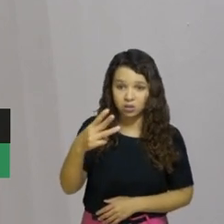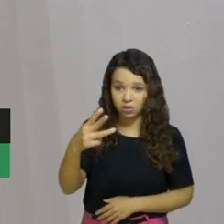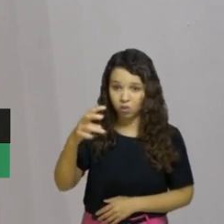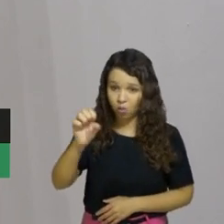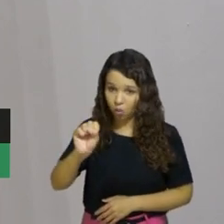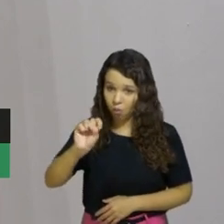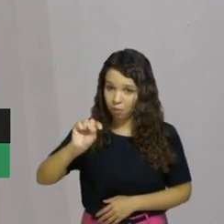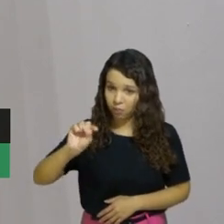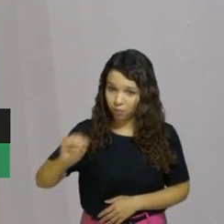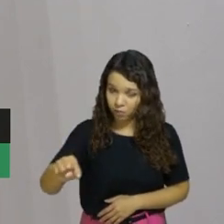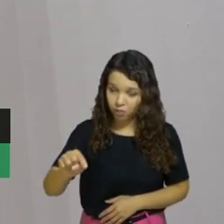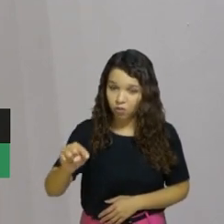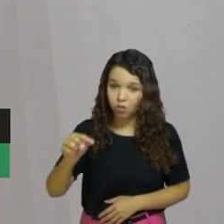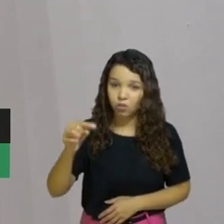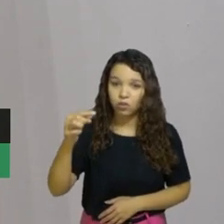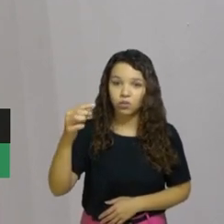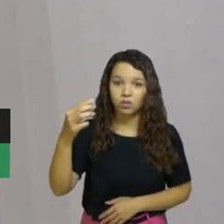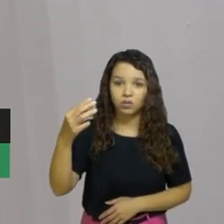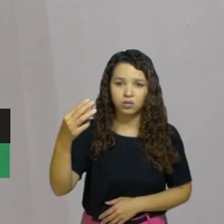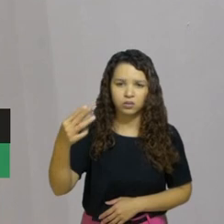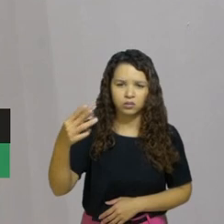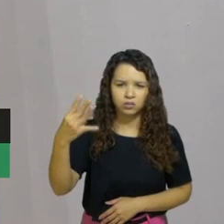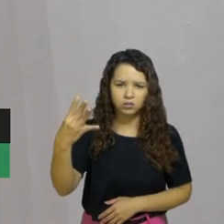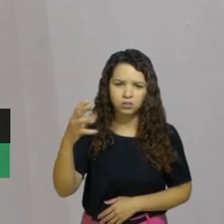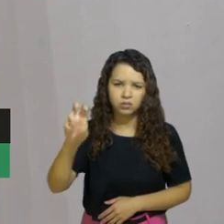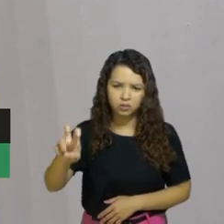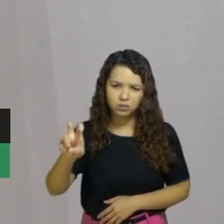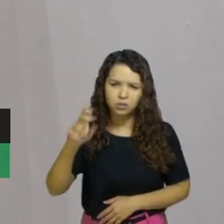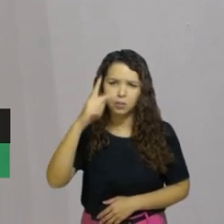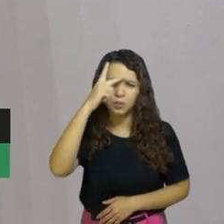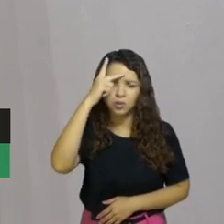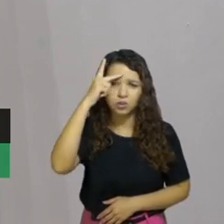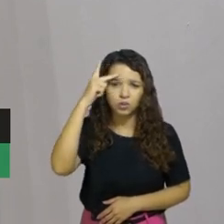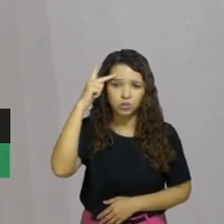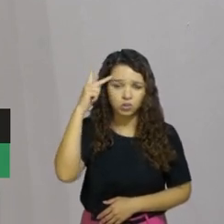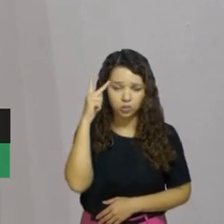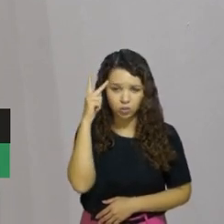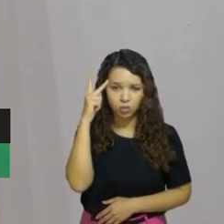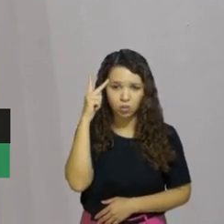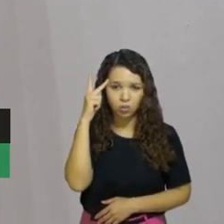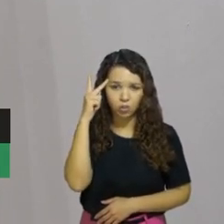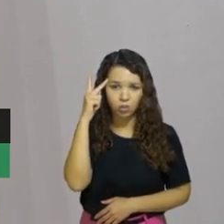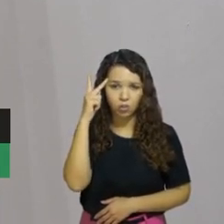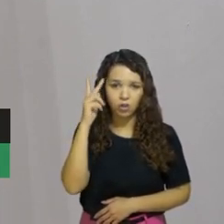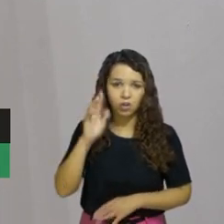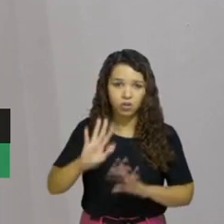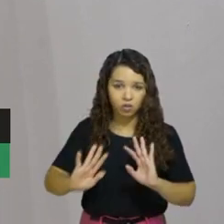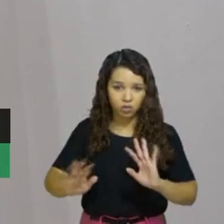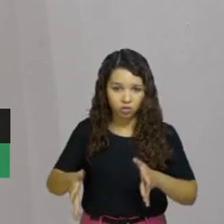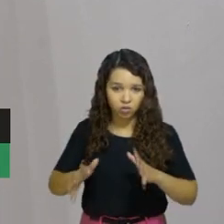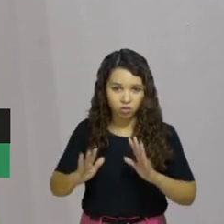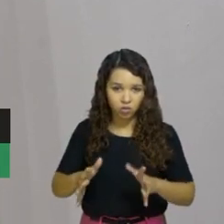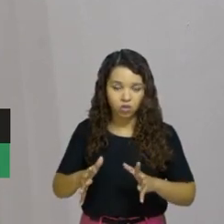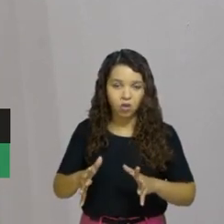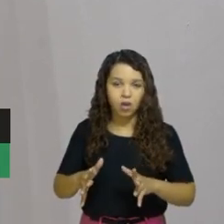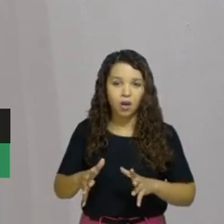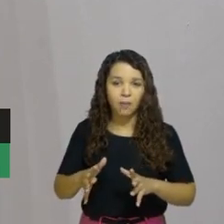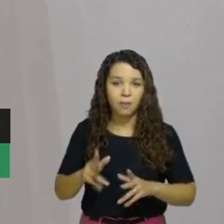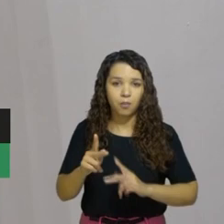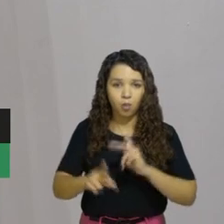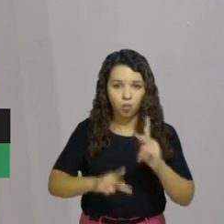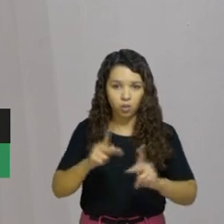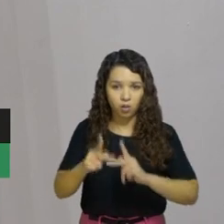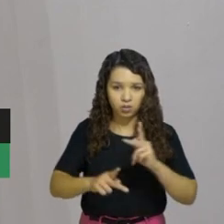538.545 pessoas, já ultrapassa a população da capital